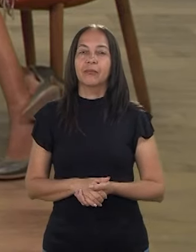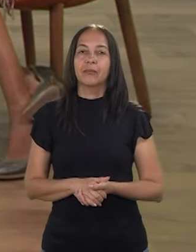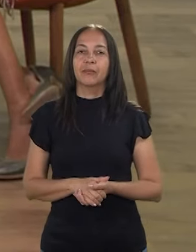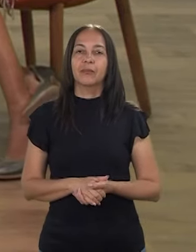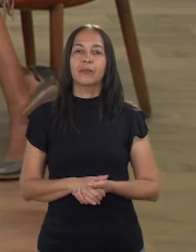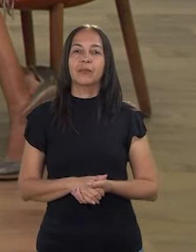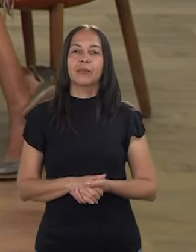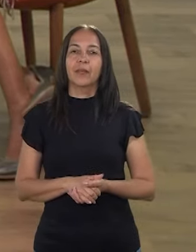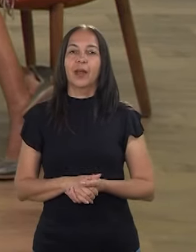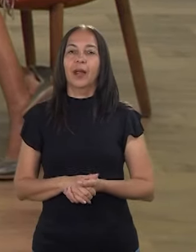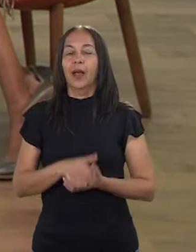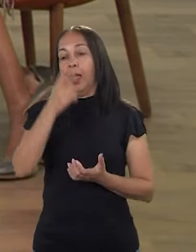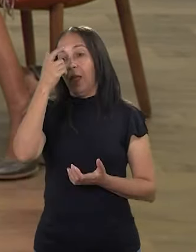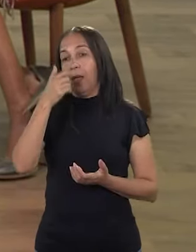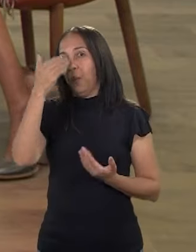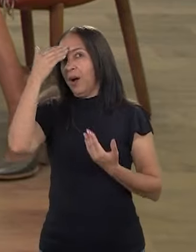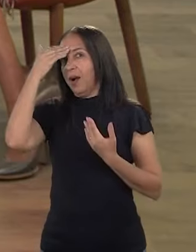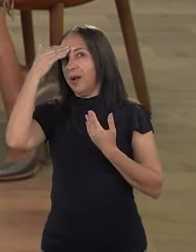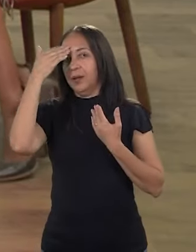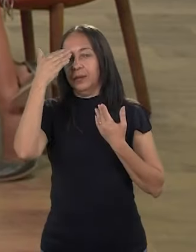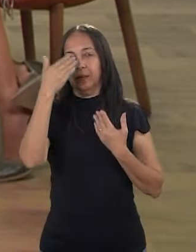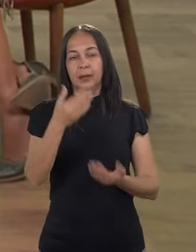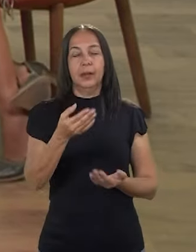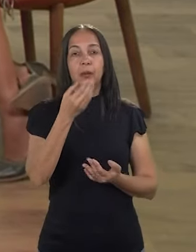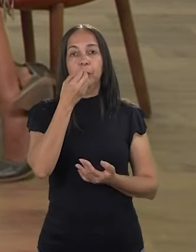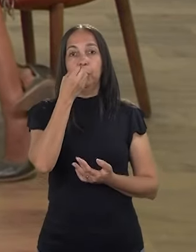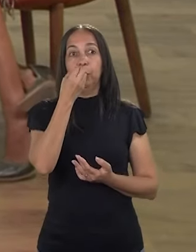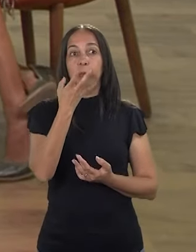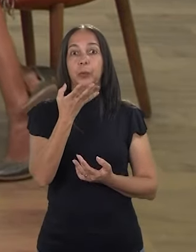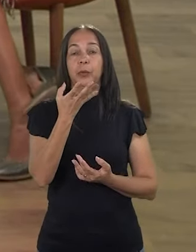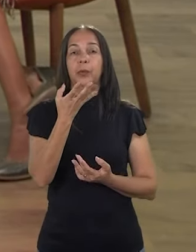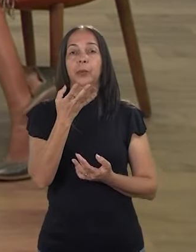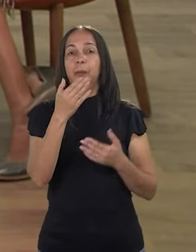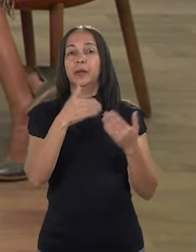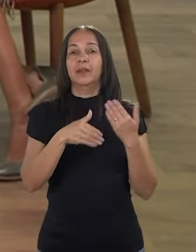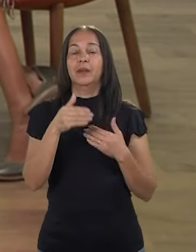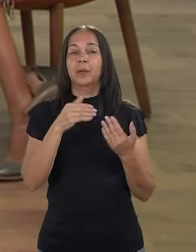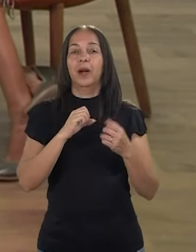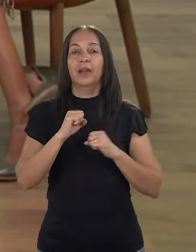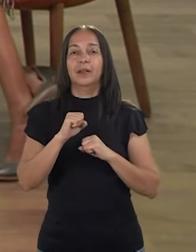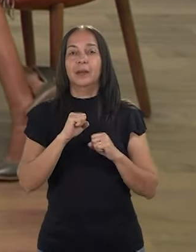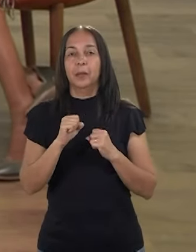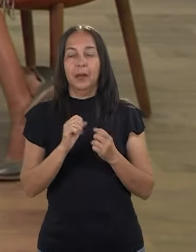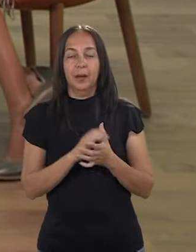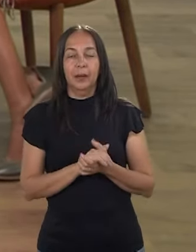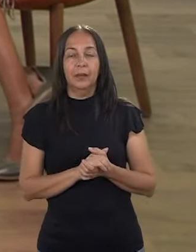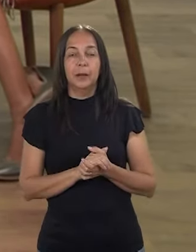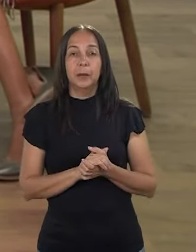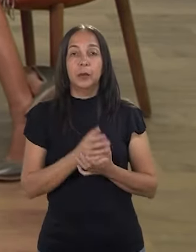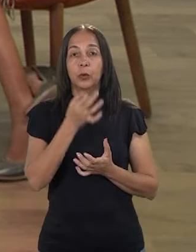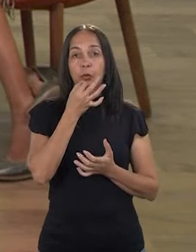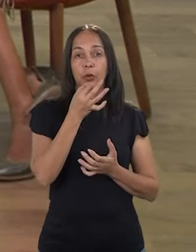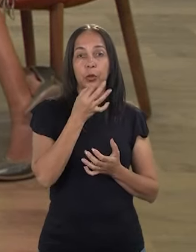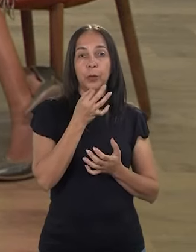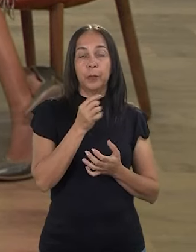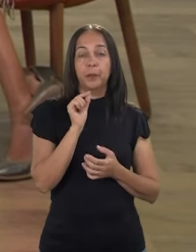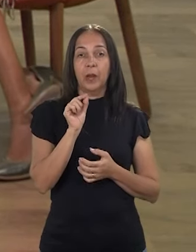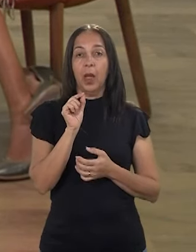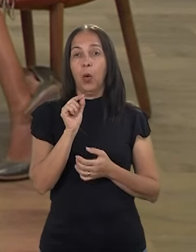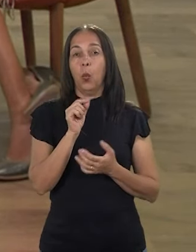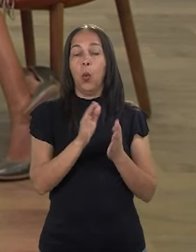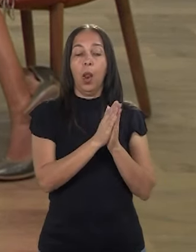tema Vamos com a professora pal aí Eu que agradeço então muito bom participar desses debates que são tão necessários né e como então Marcelo eu vou